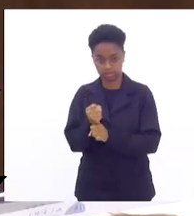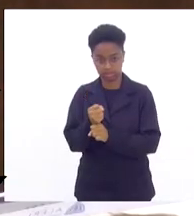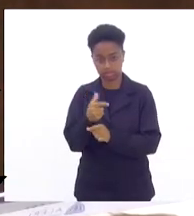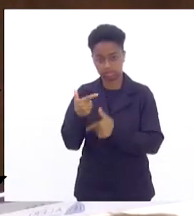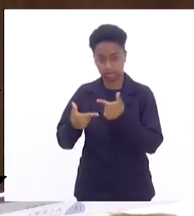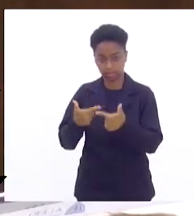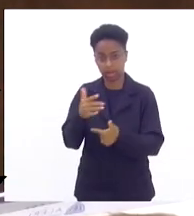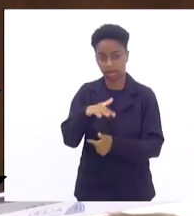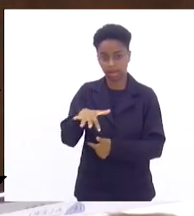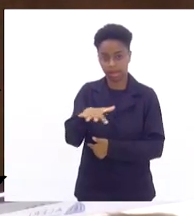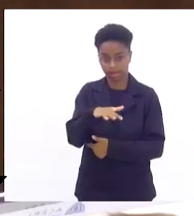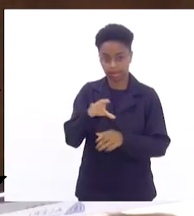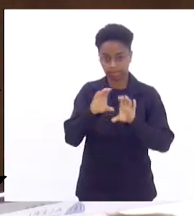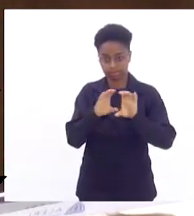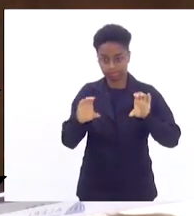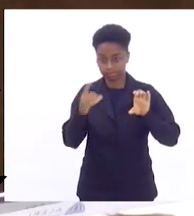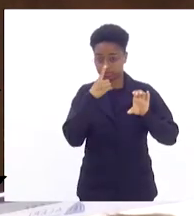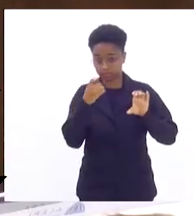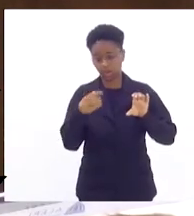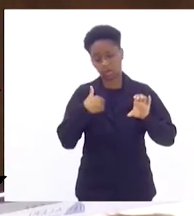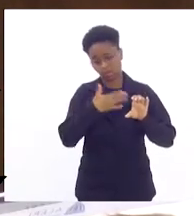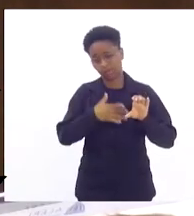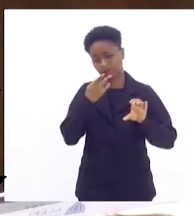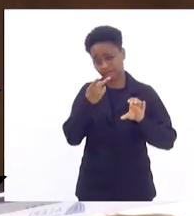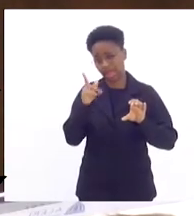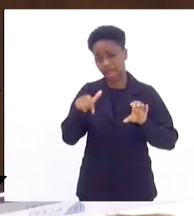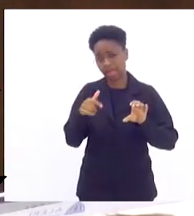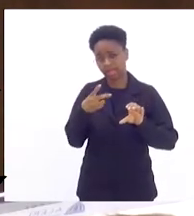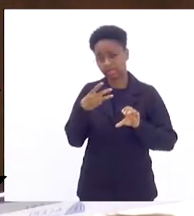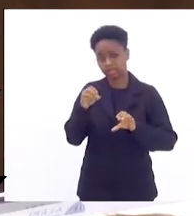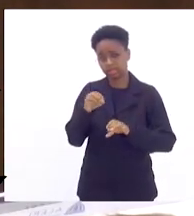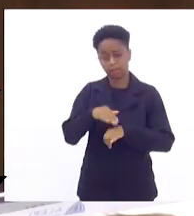Aliás, eu gosto até de dizer que é mais de 35, porque meu pai